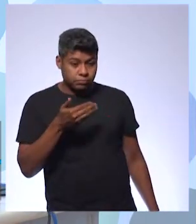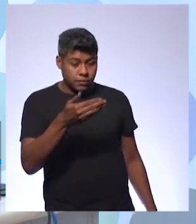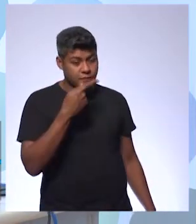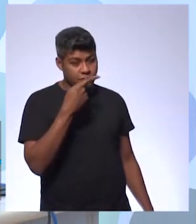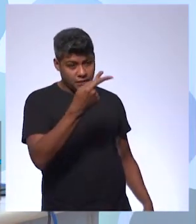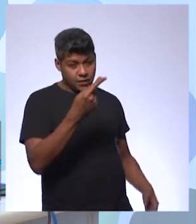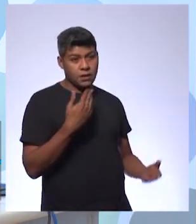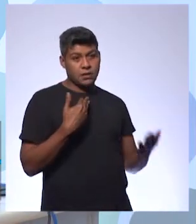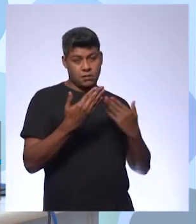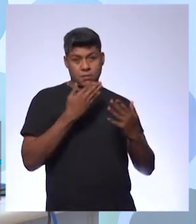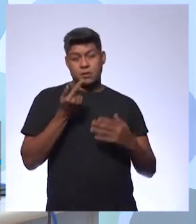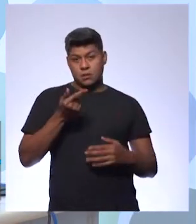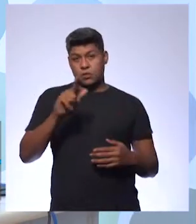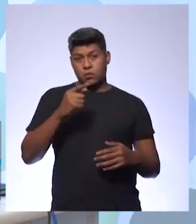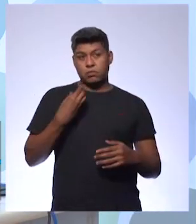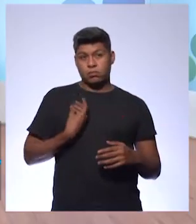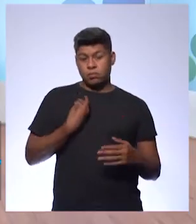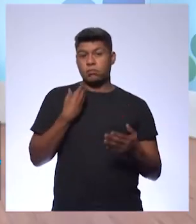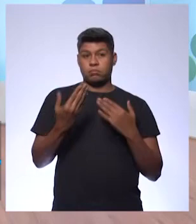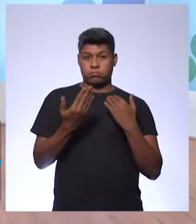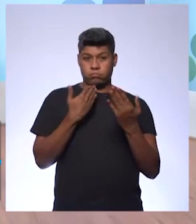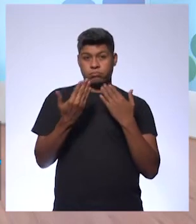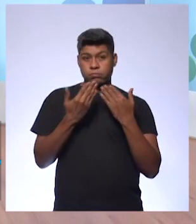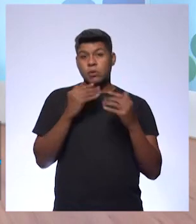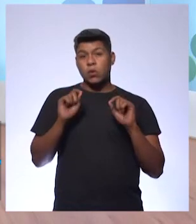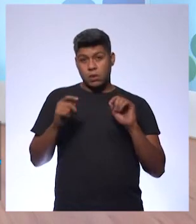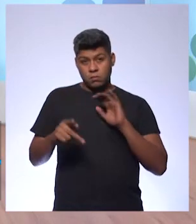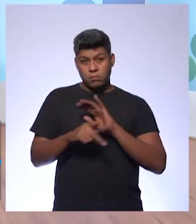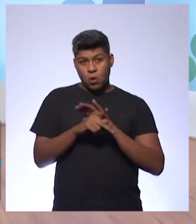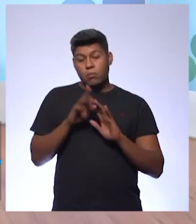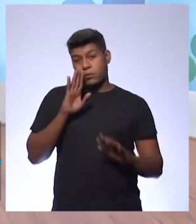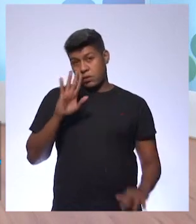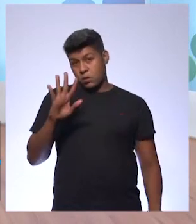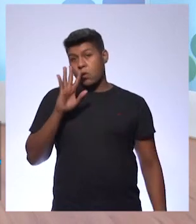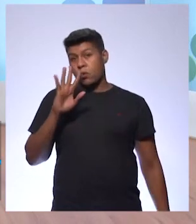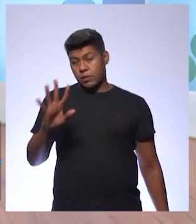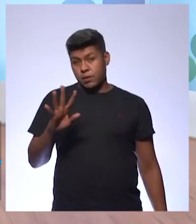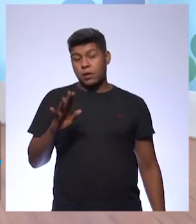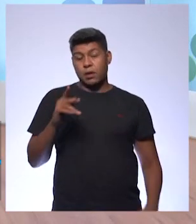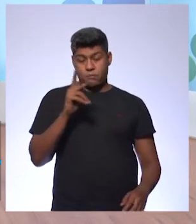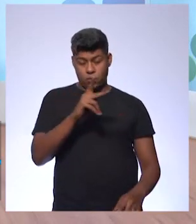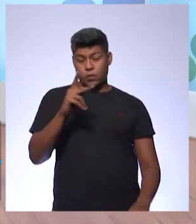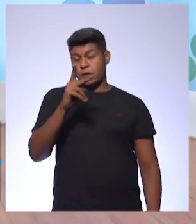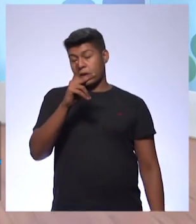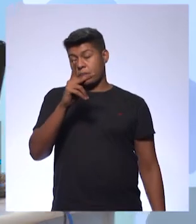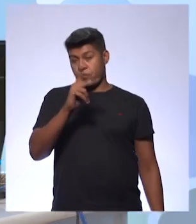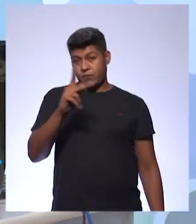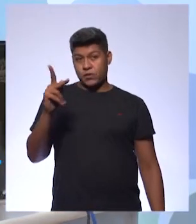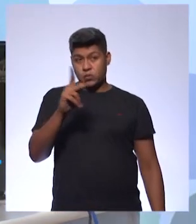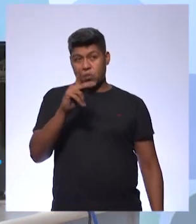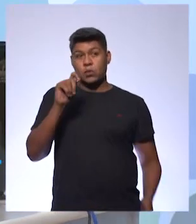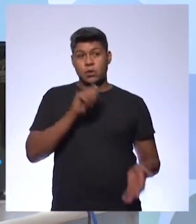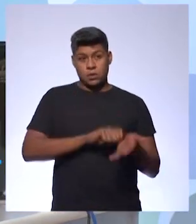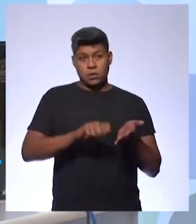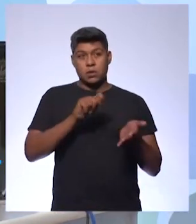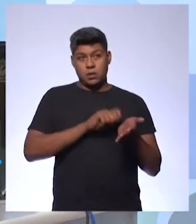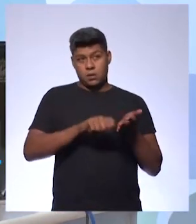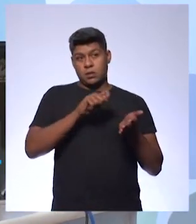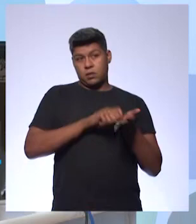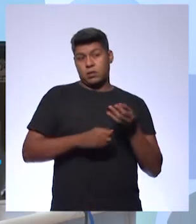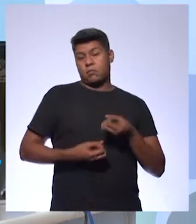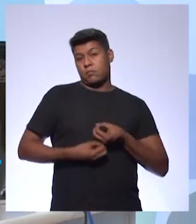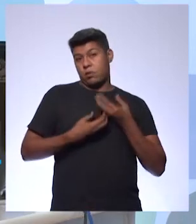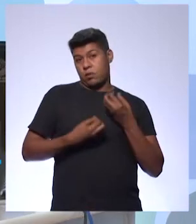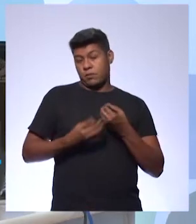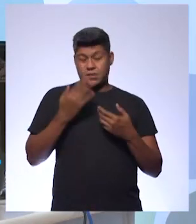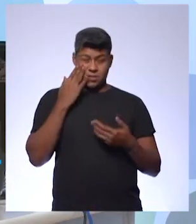de debates novamente. A gente estava debatendo aqui sobre questões teóricas, porque a professora Andréia escreve também poemas.